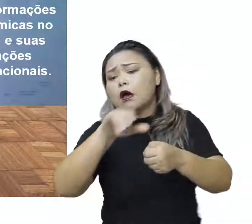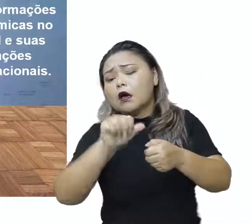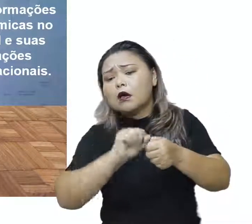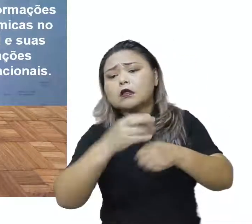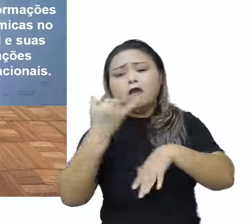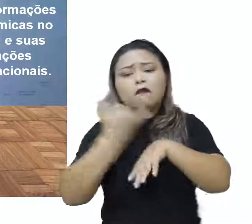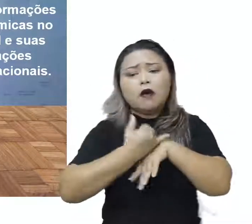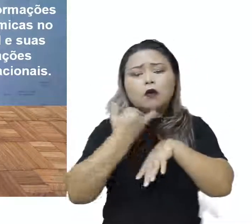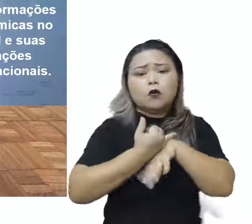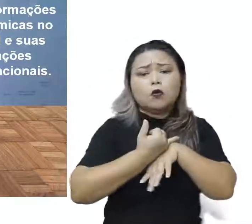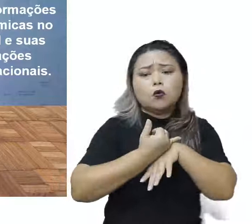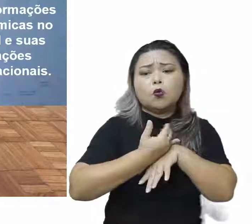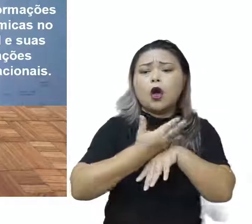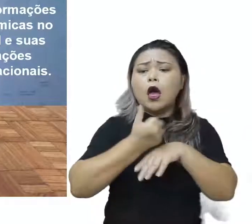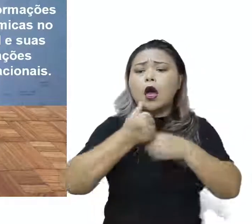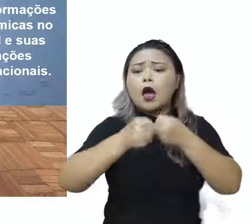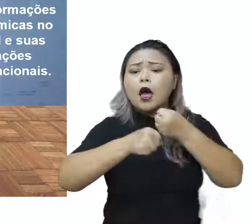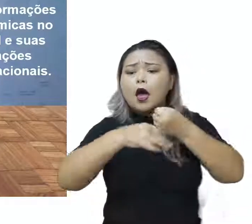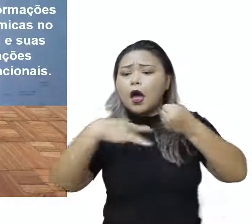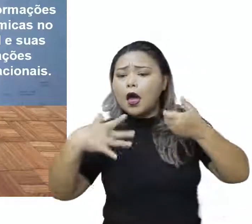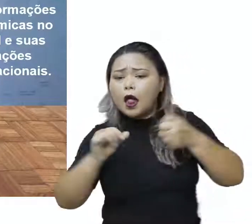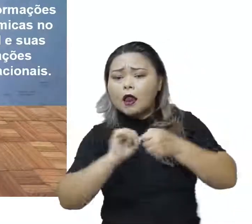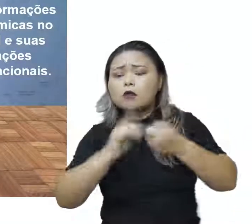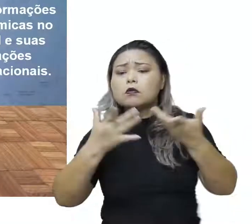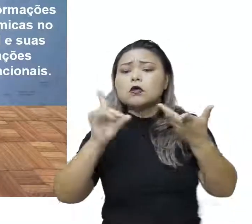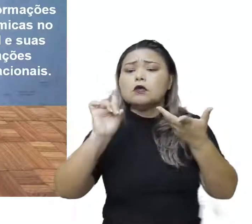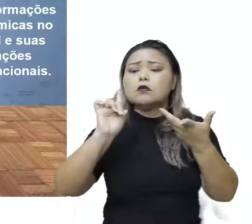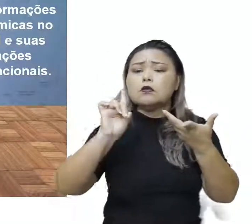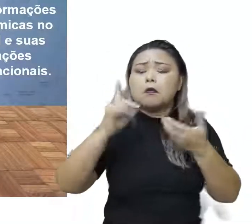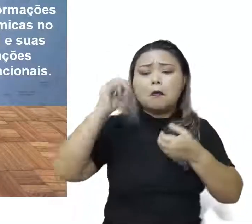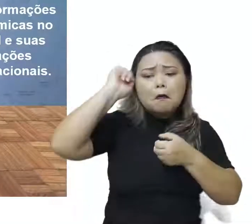ferro, alumínio, petróleo,